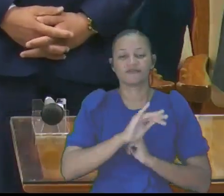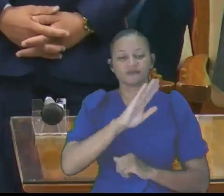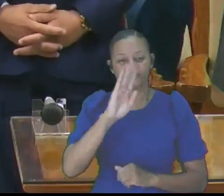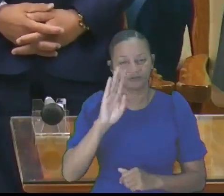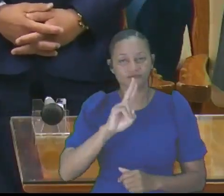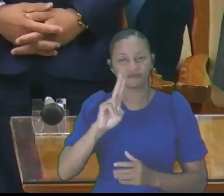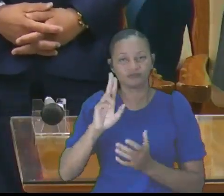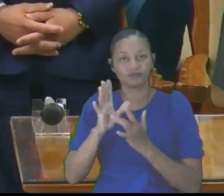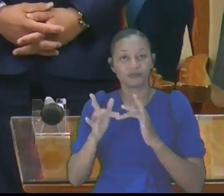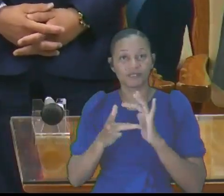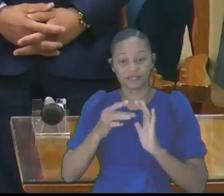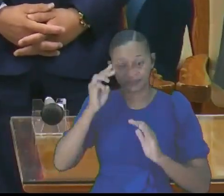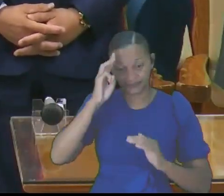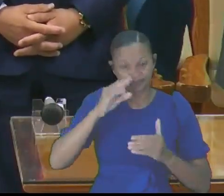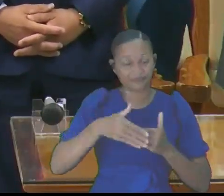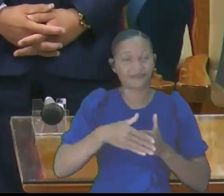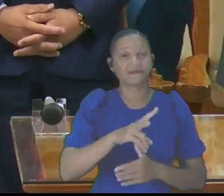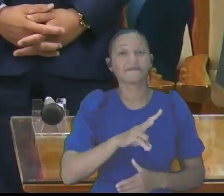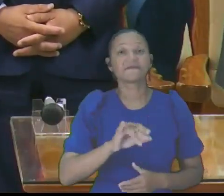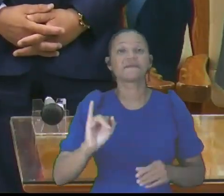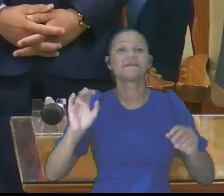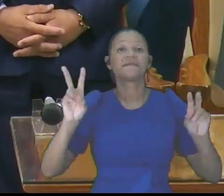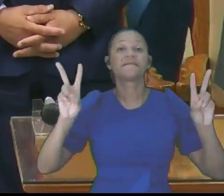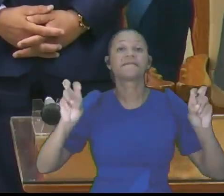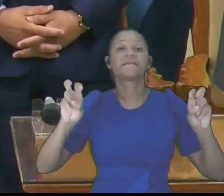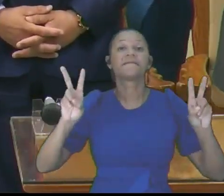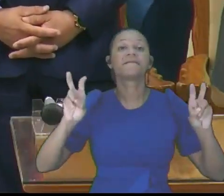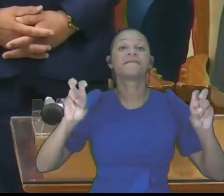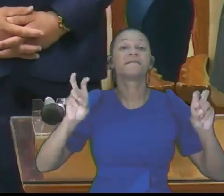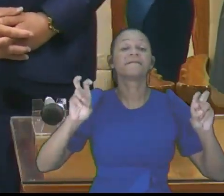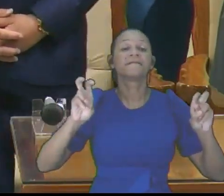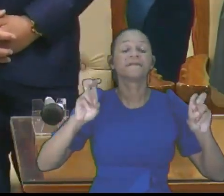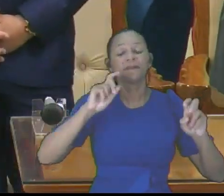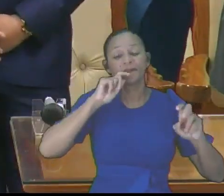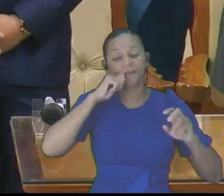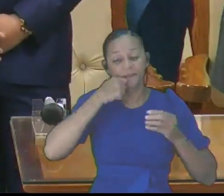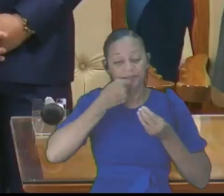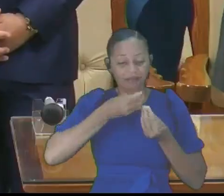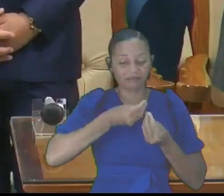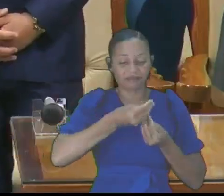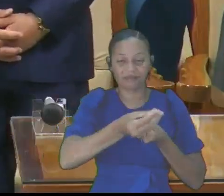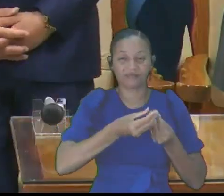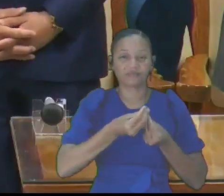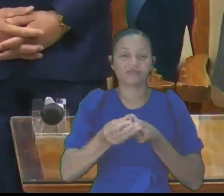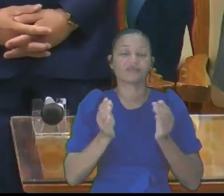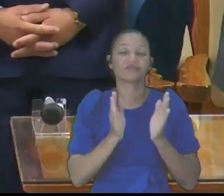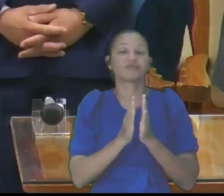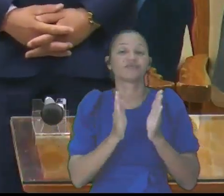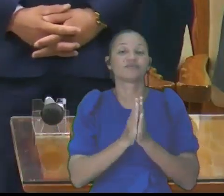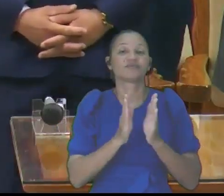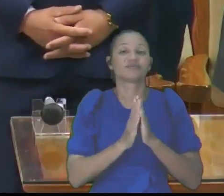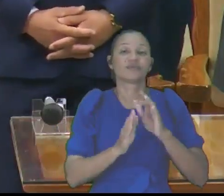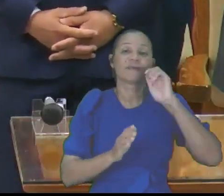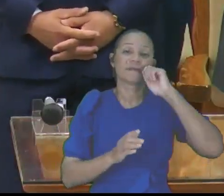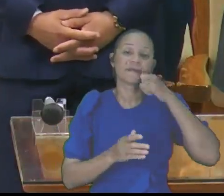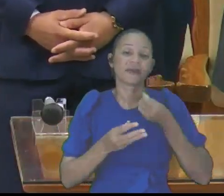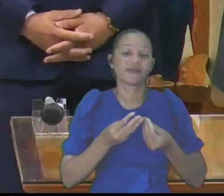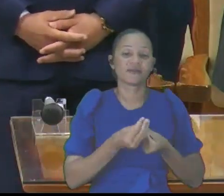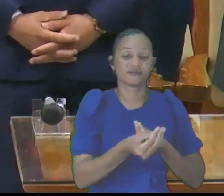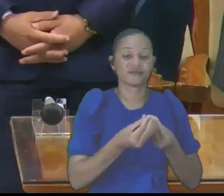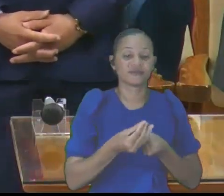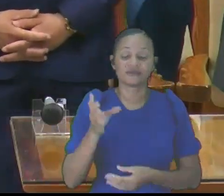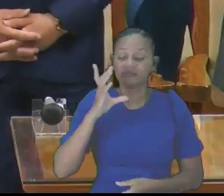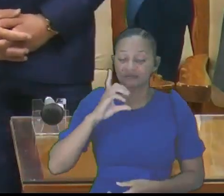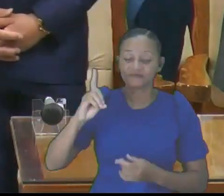Jesus. Terça-feira vai ser sobre o partir do pão e das orações. Partir do pão. Terça-feira, se